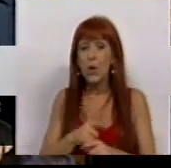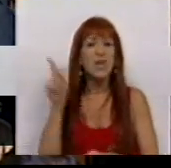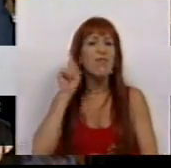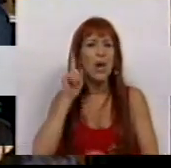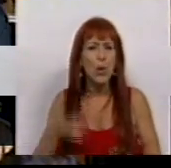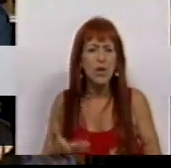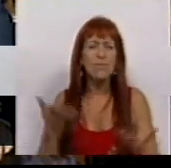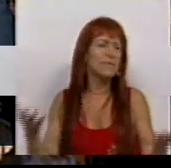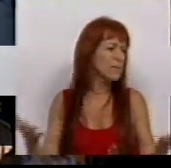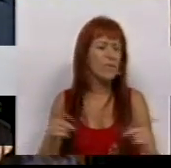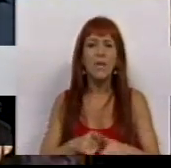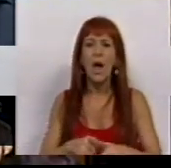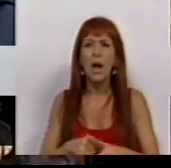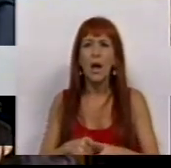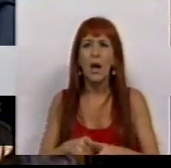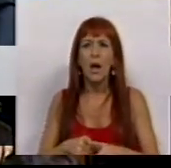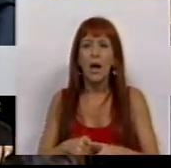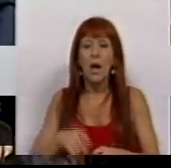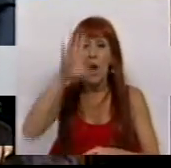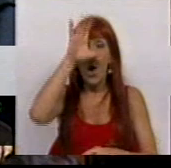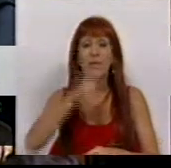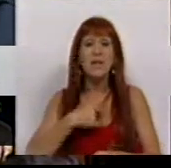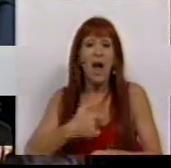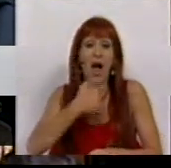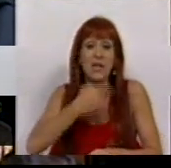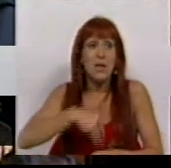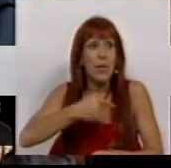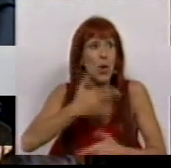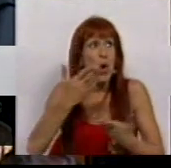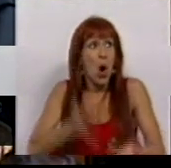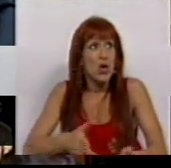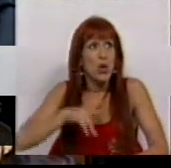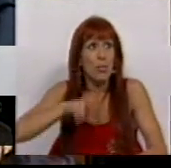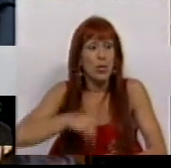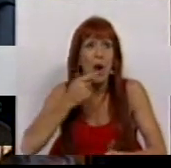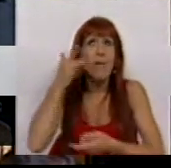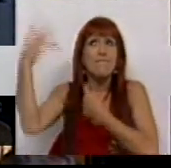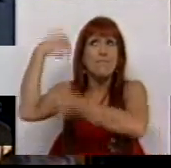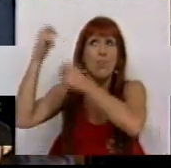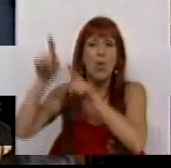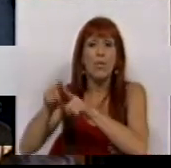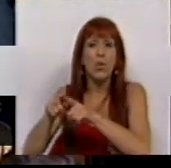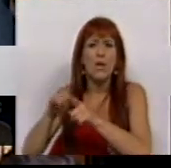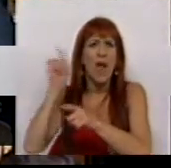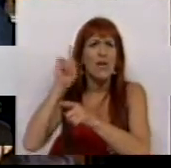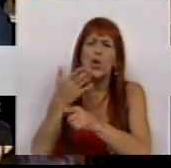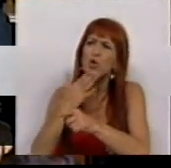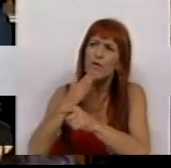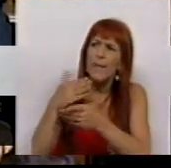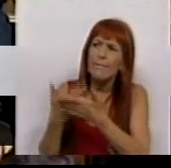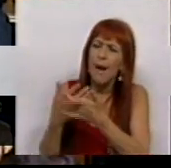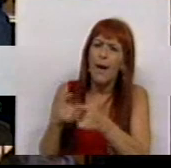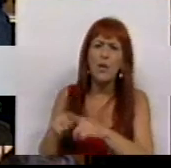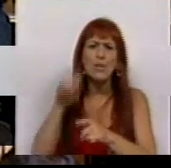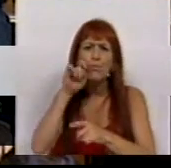valor. Isto é, ao Governo só preocupa que aquilo que o país exporta seja em valor suficiente